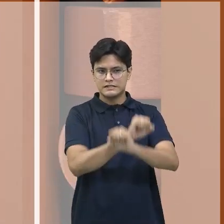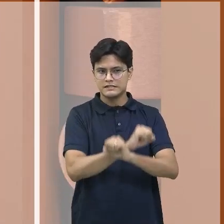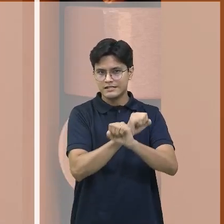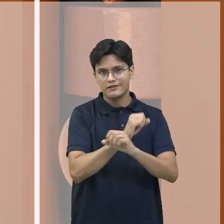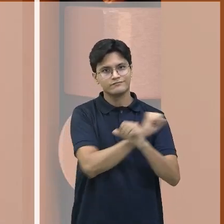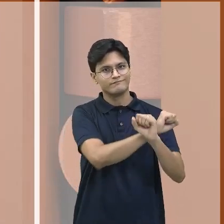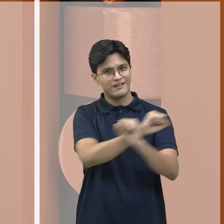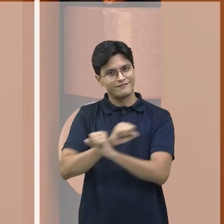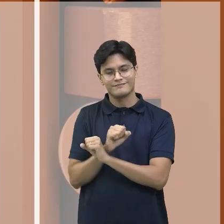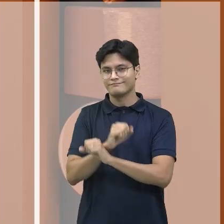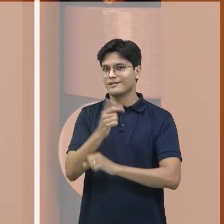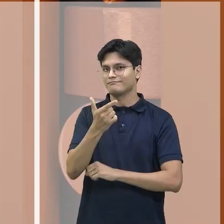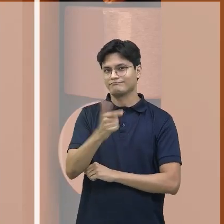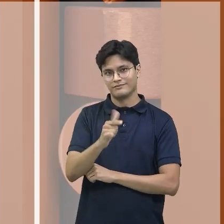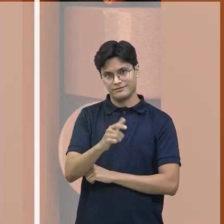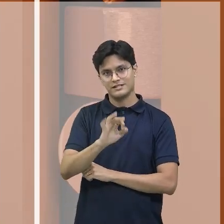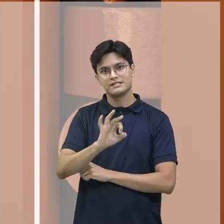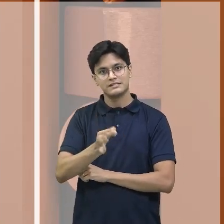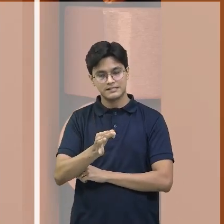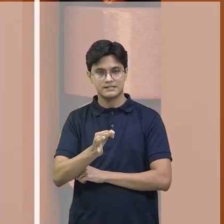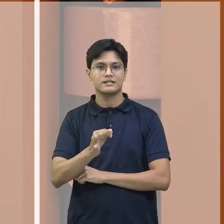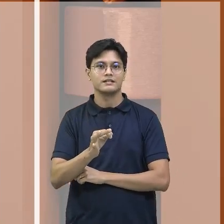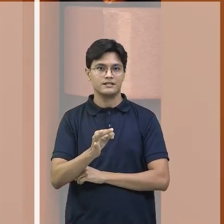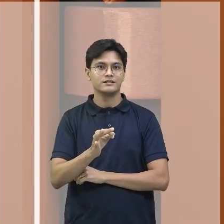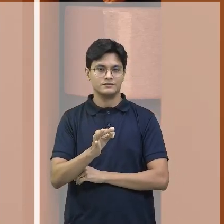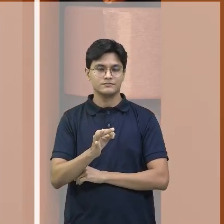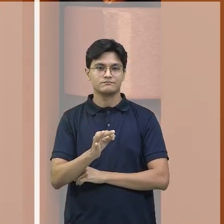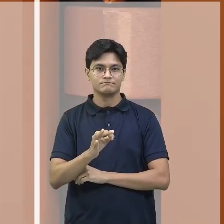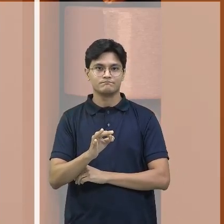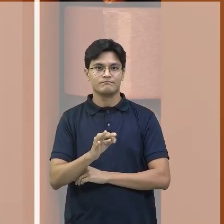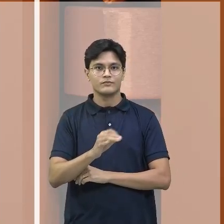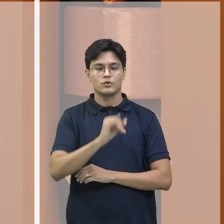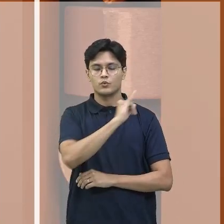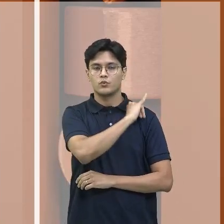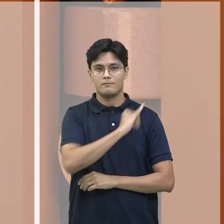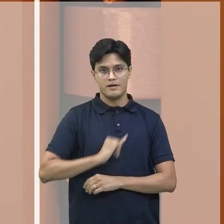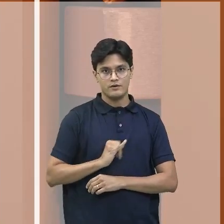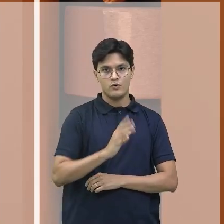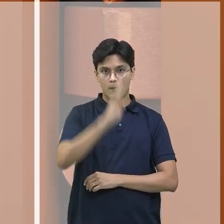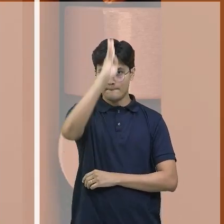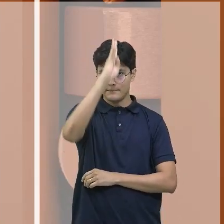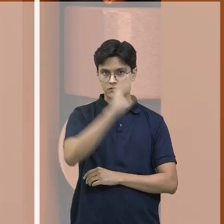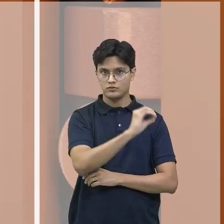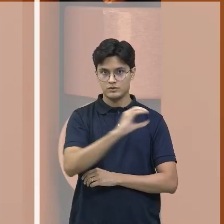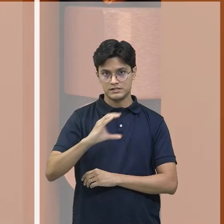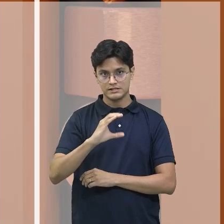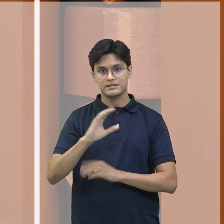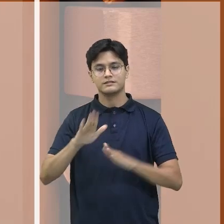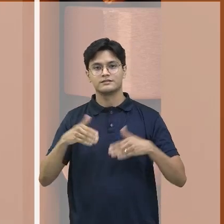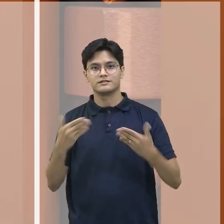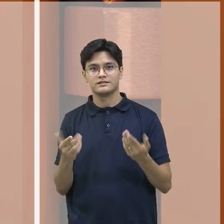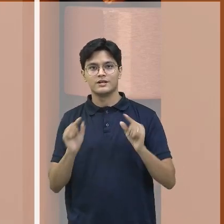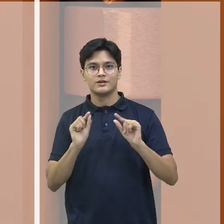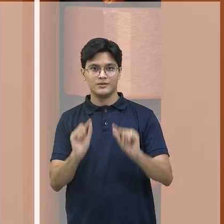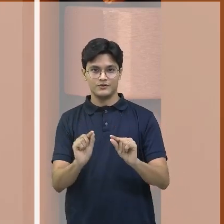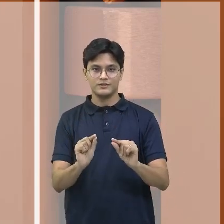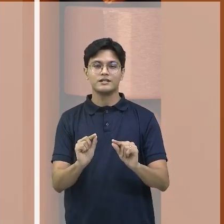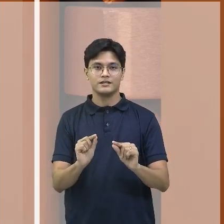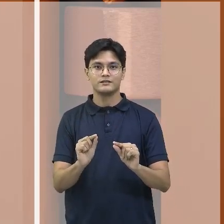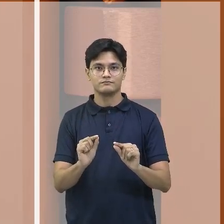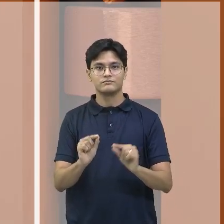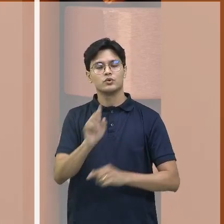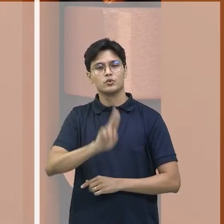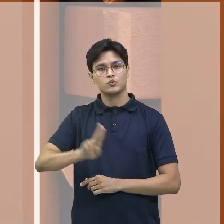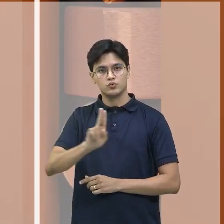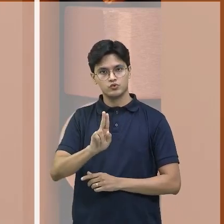defesas, então, do vasto Império Romano do Ocidente. Então, exatamente por isso, entra, então, esta mão de obra,